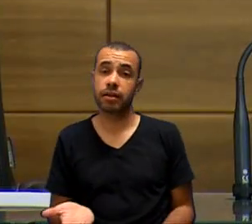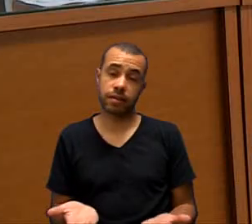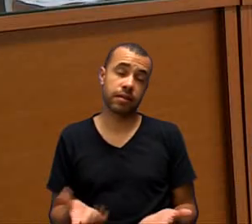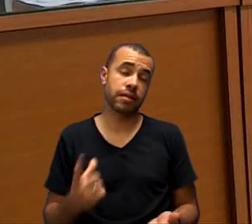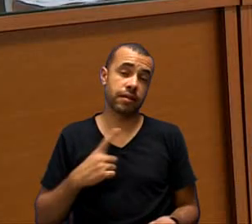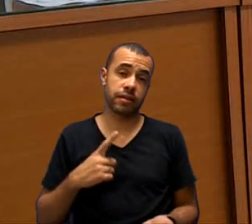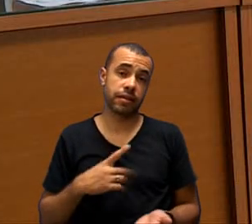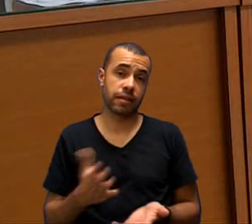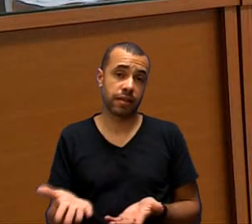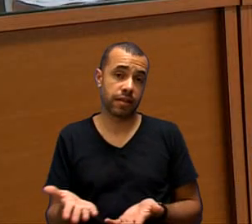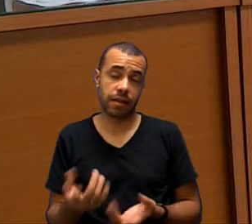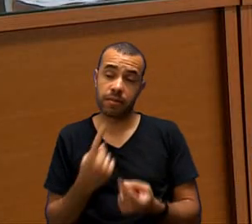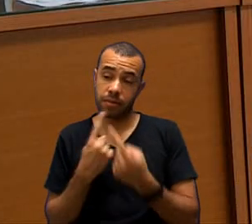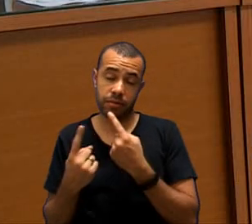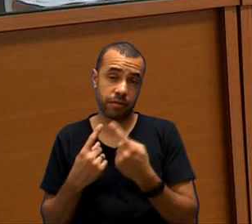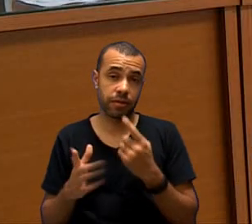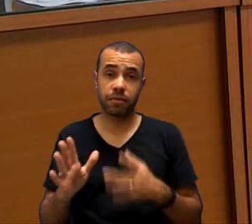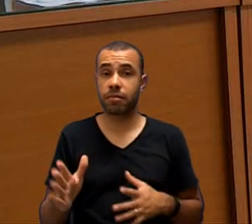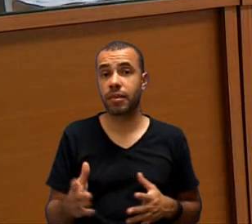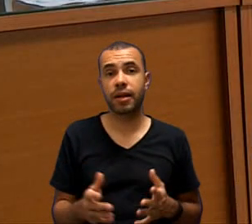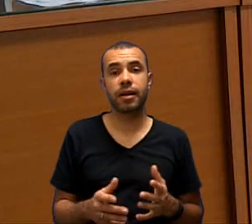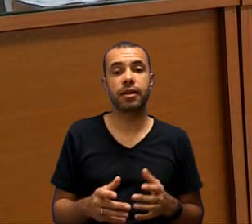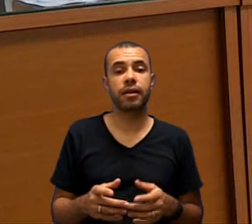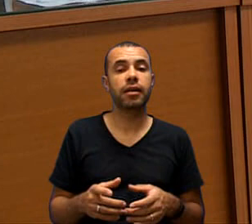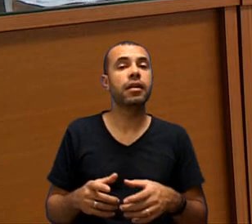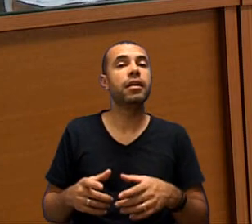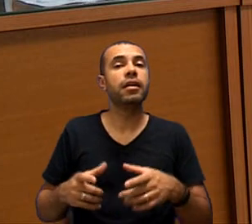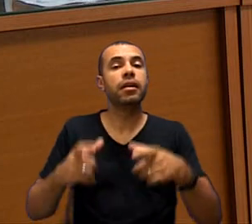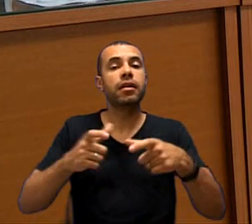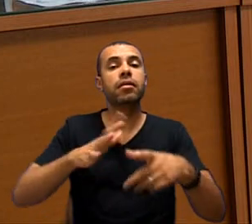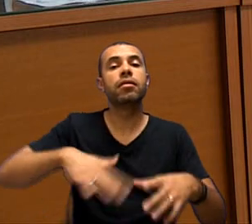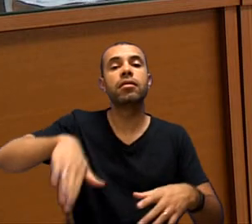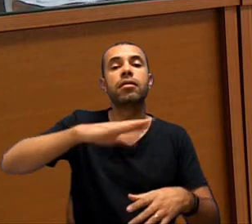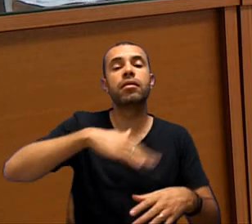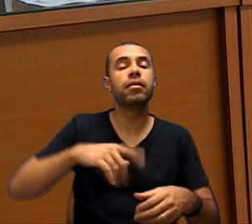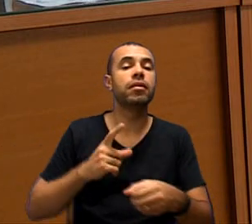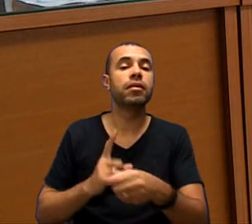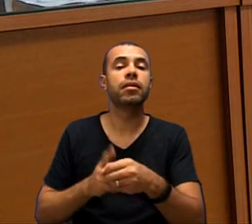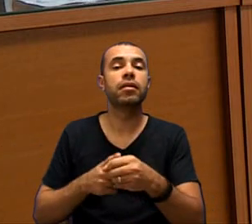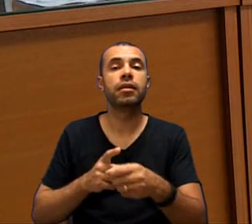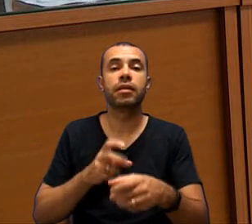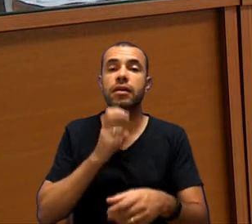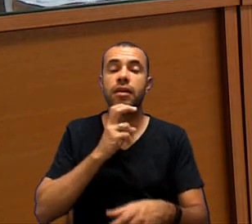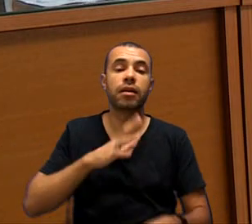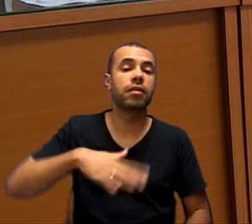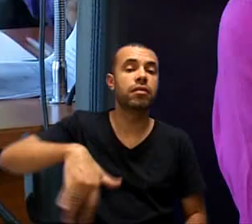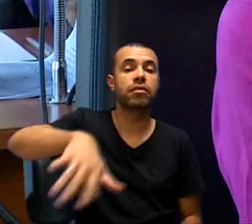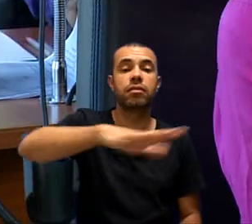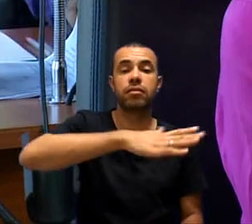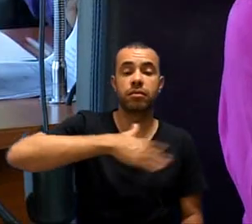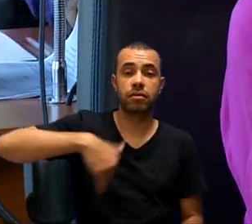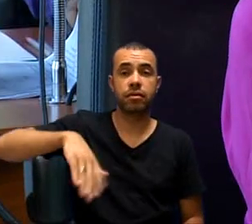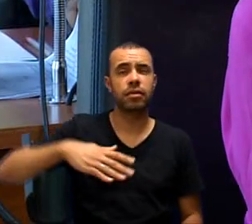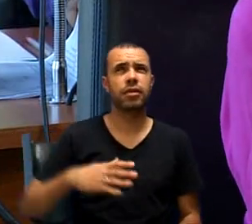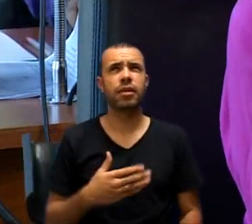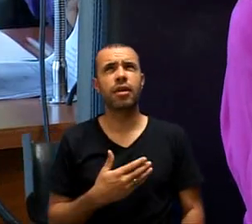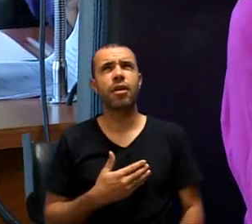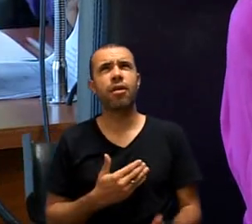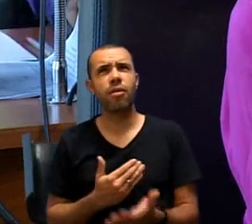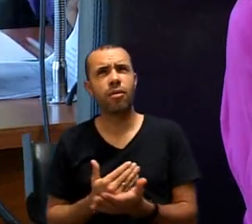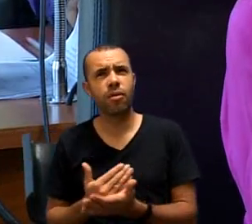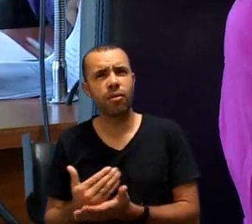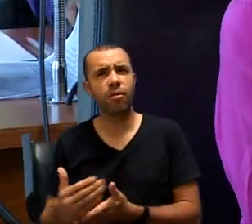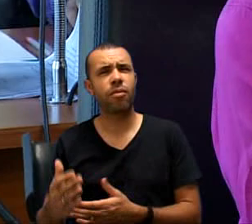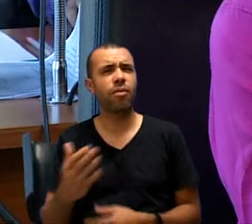é que não há uma ação efetiva. A região metropolitana de Sorocaba foi criada. Foi criada por quê, governador? Acho que